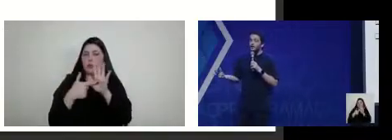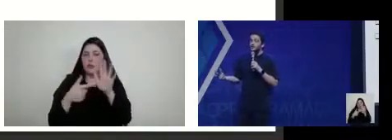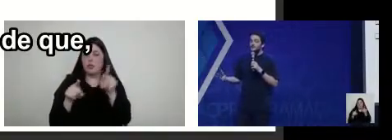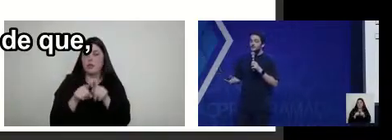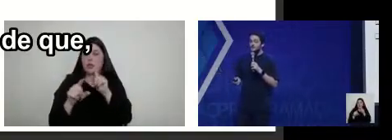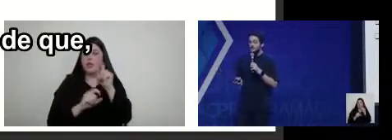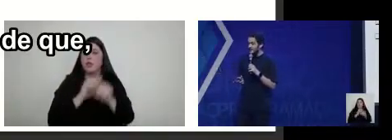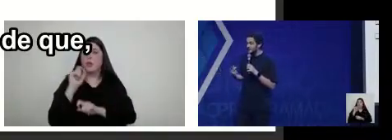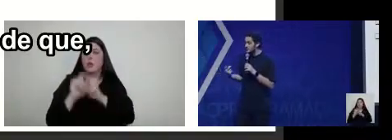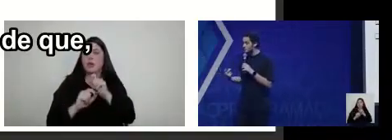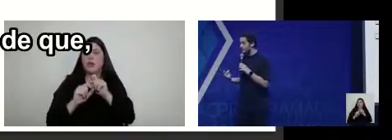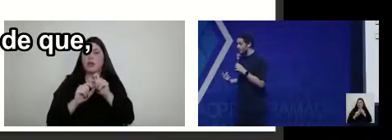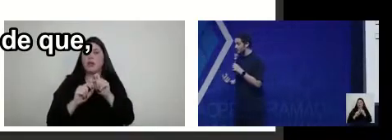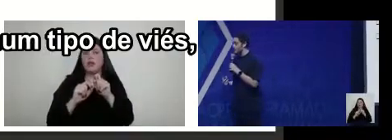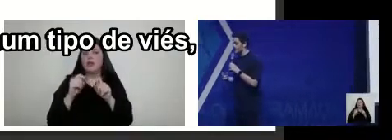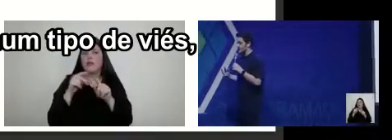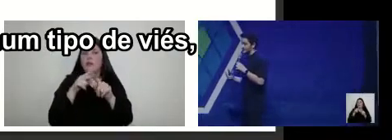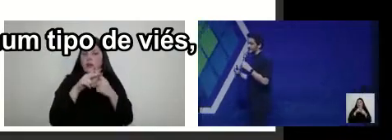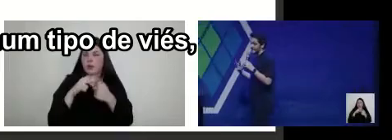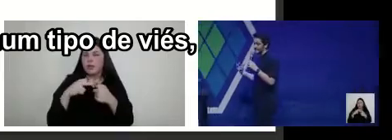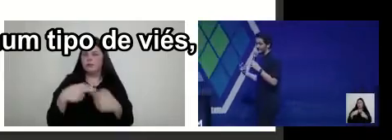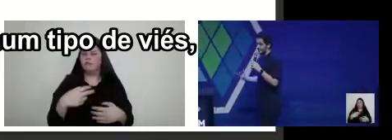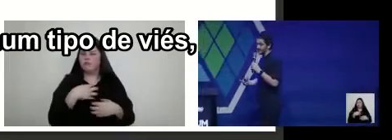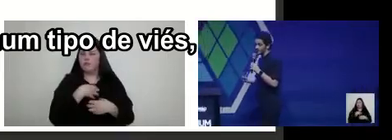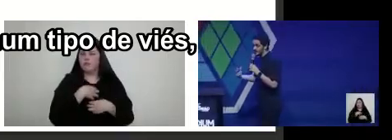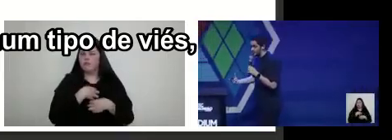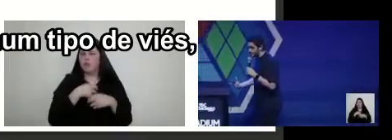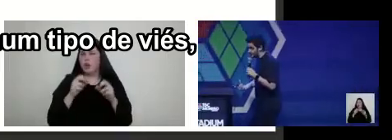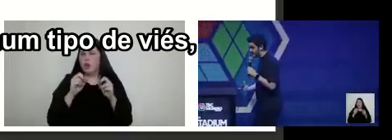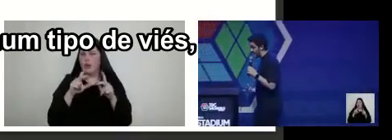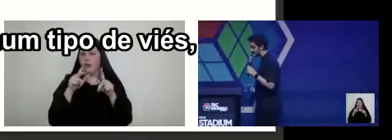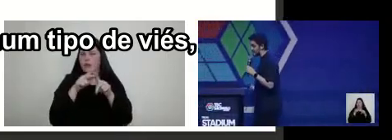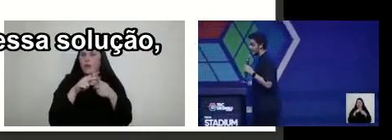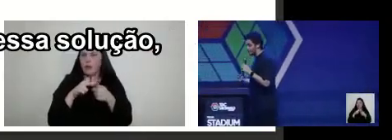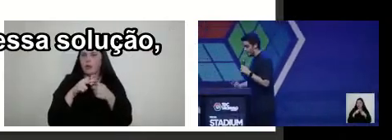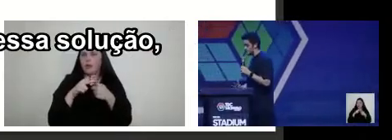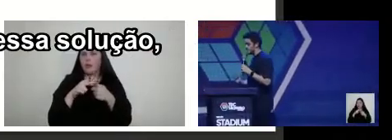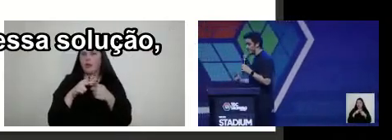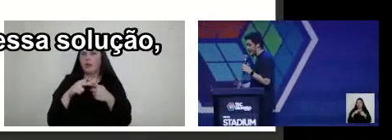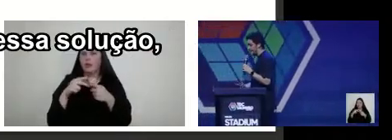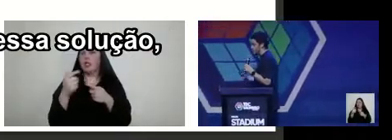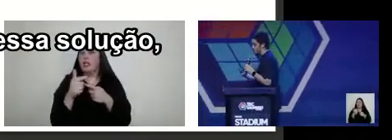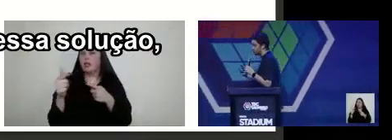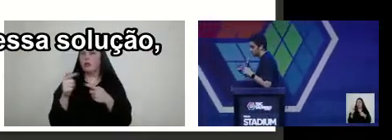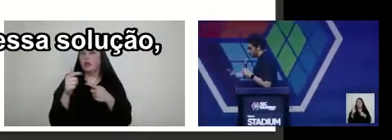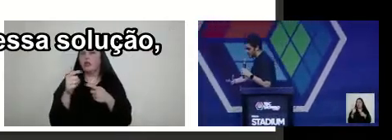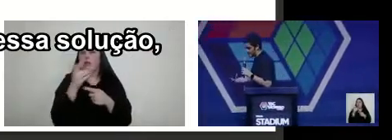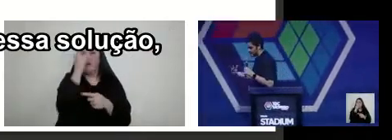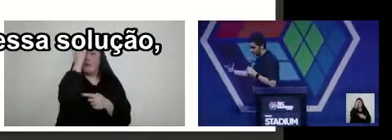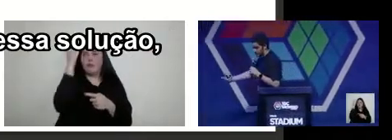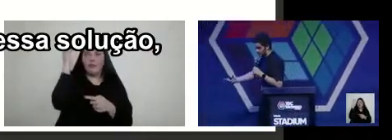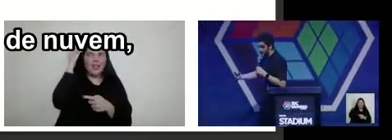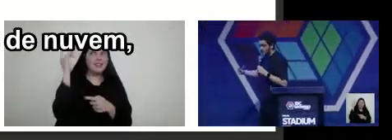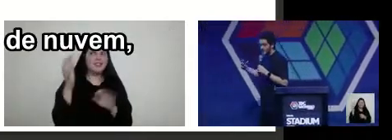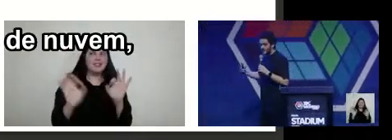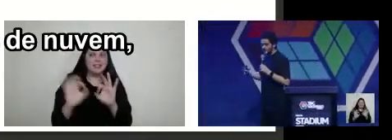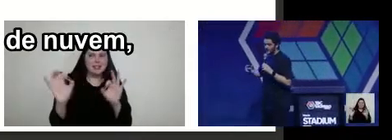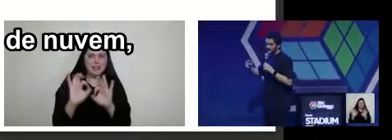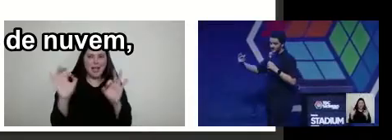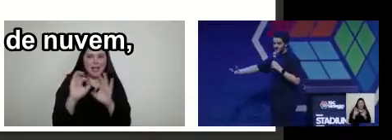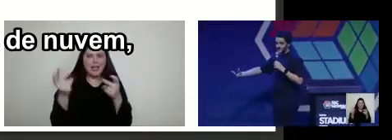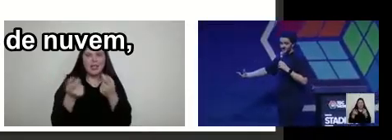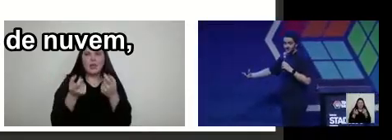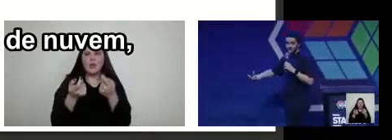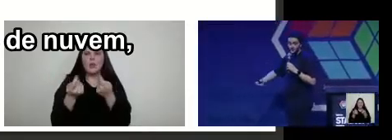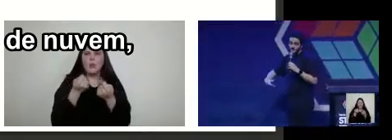são agnósticas, então você sente um conforto de que, beleza, essa ferramenta não tem nenhum tipo de viés, eu posso esperar que o controle dessa solução,